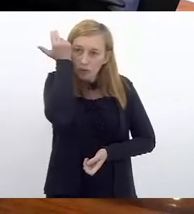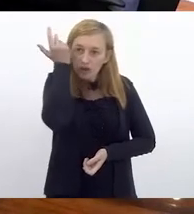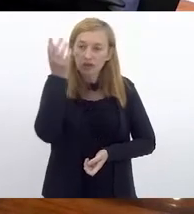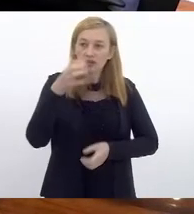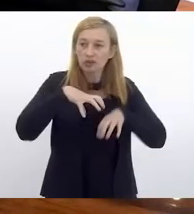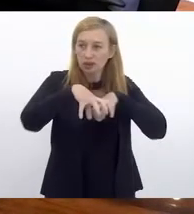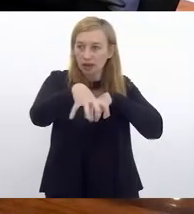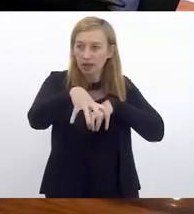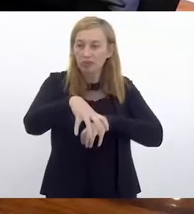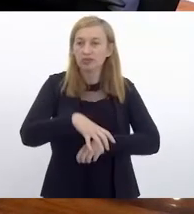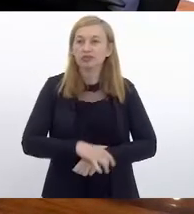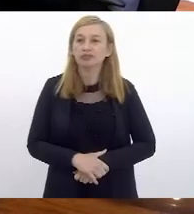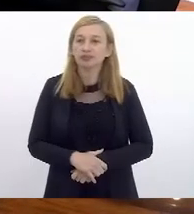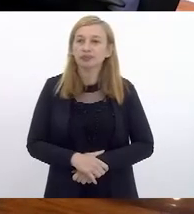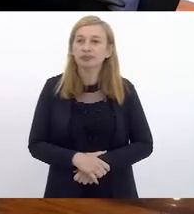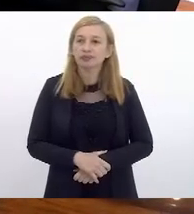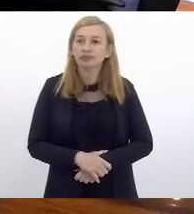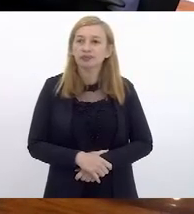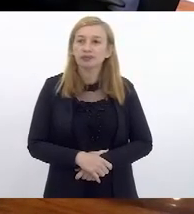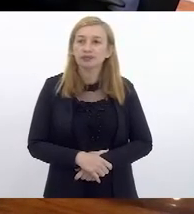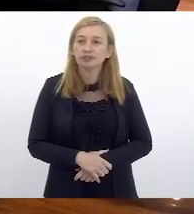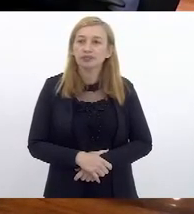de forma remota.